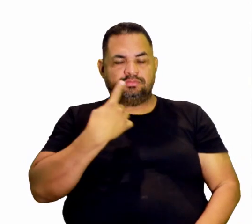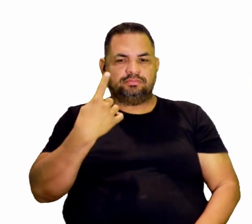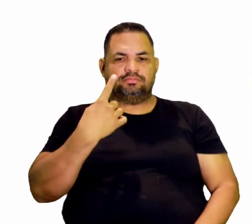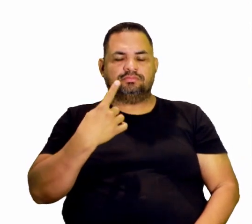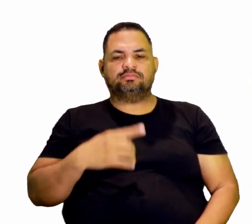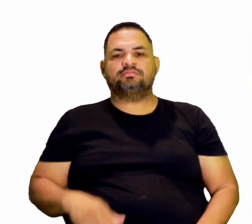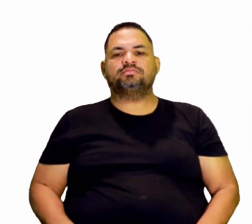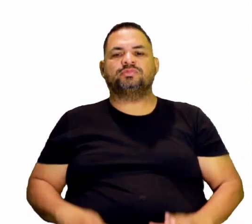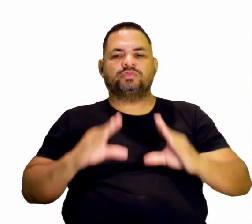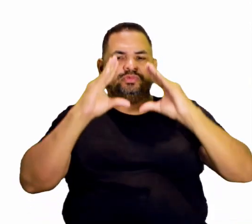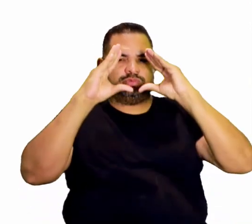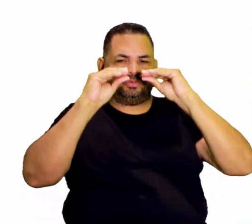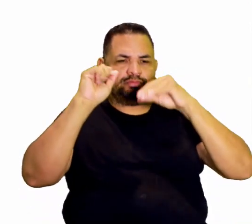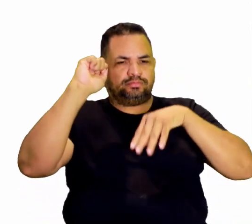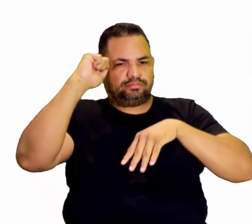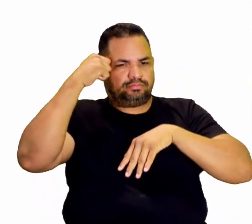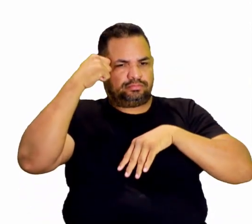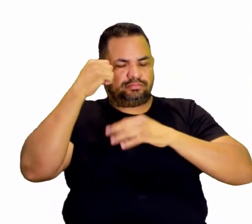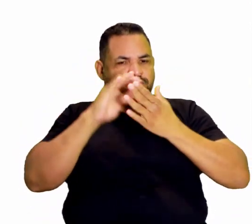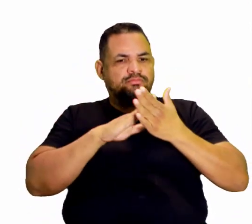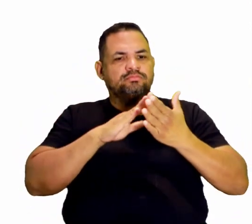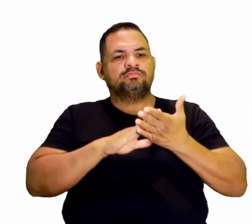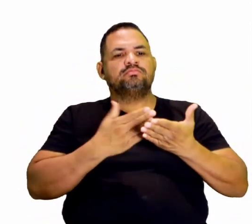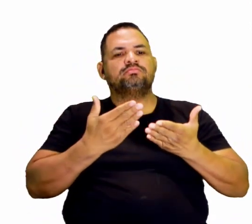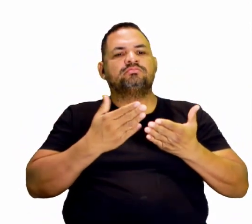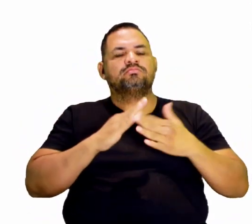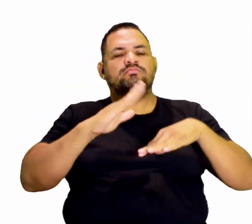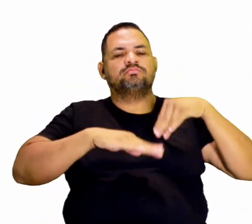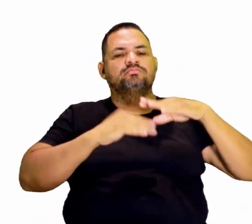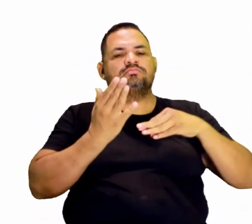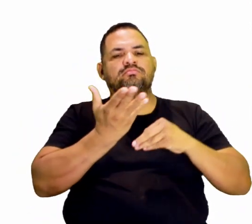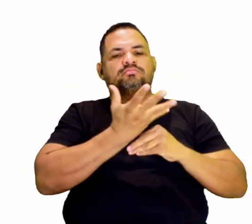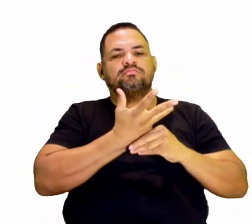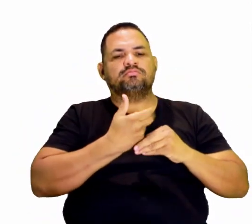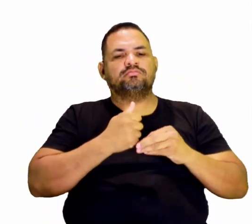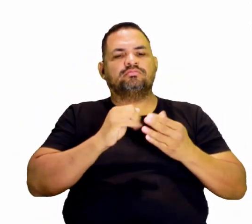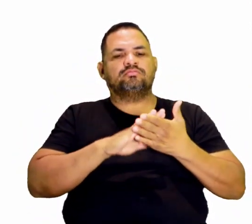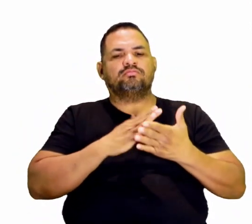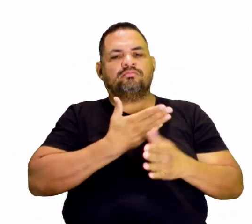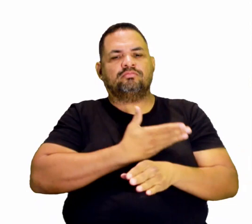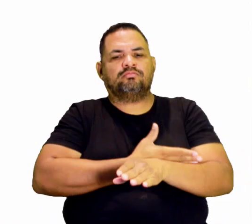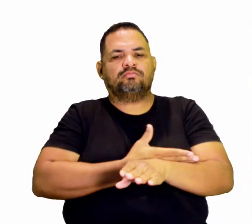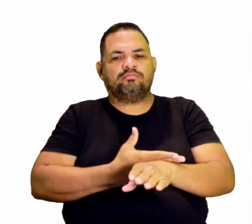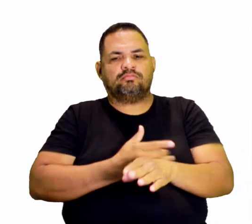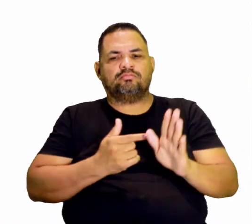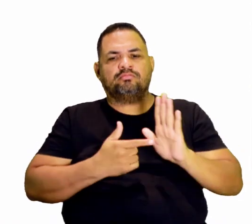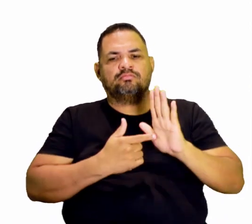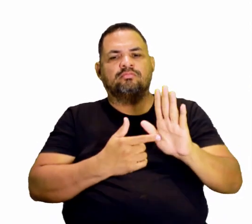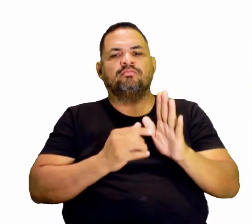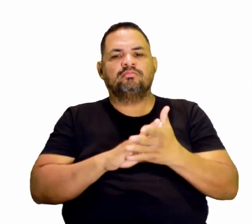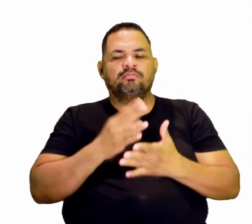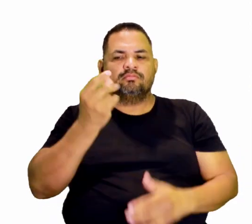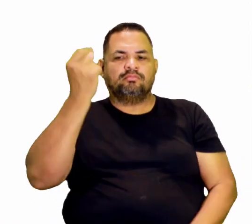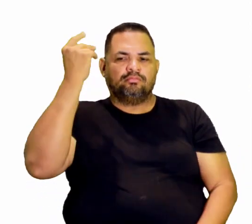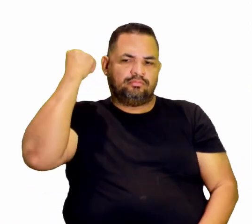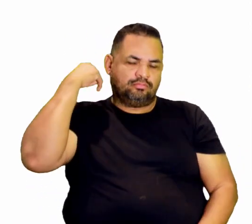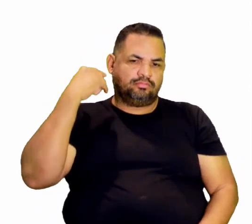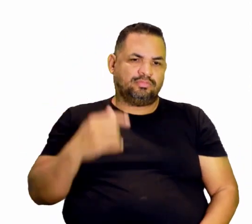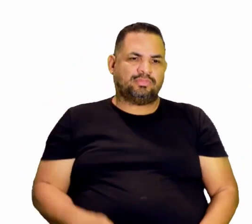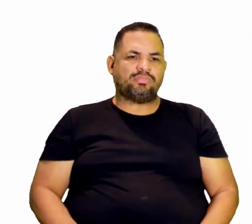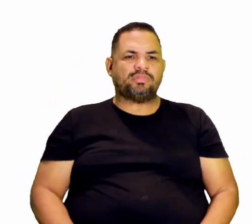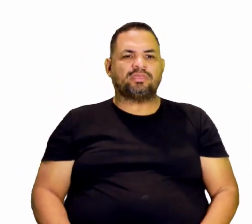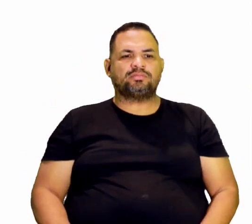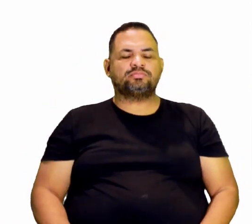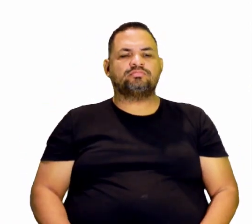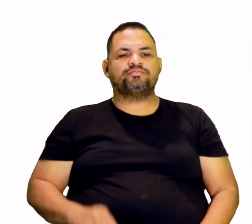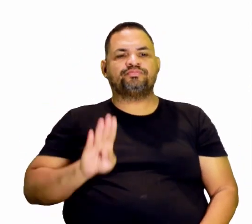e sim escuras ou pretas, como os pintores costumavam representá-las no passado.